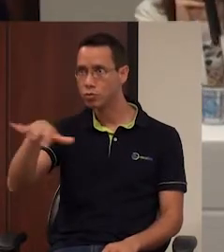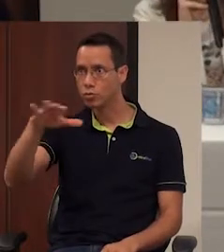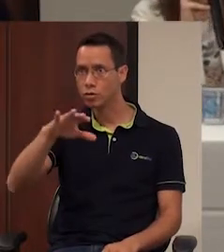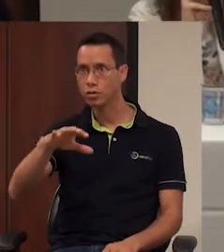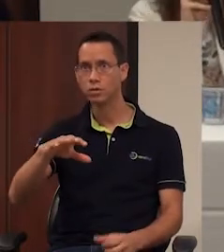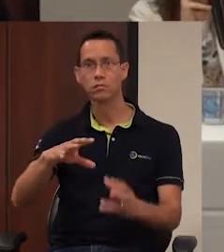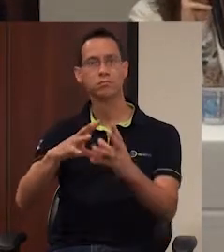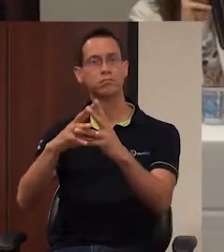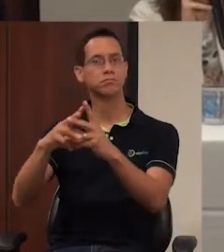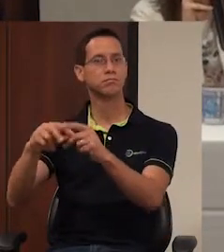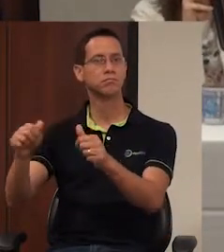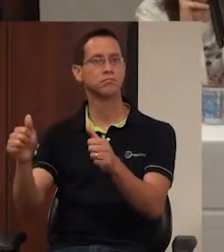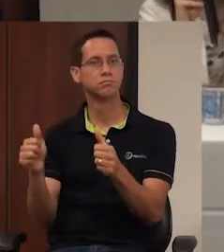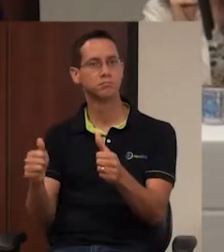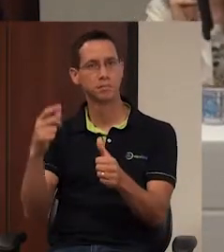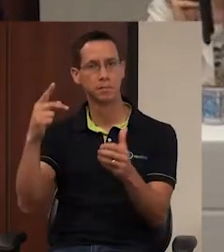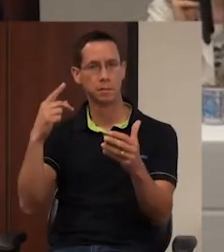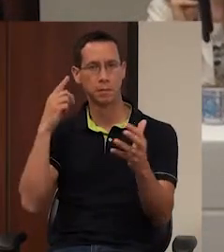mais sintomas psicóticos.